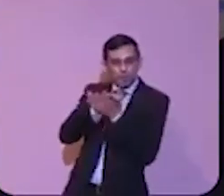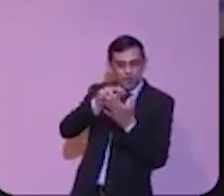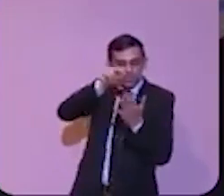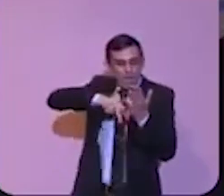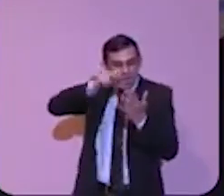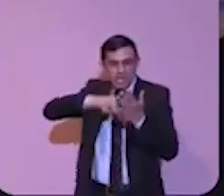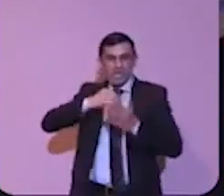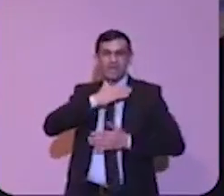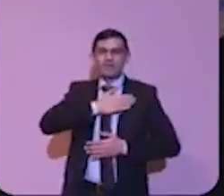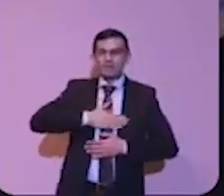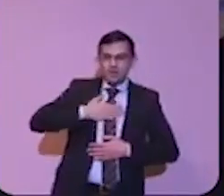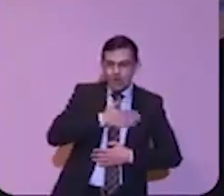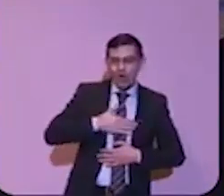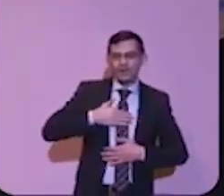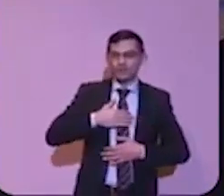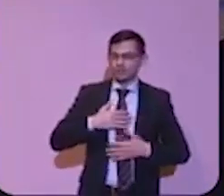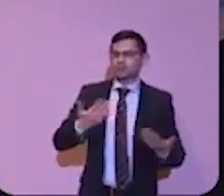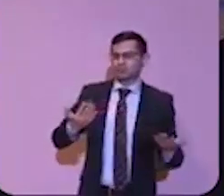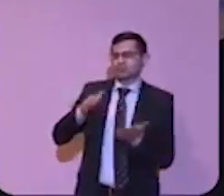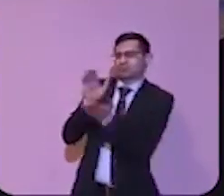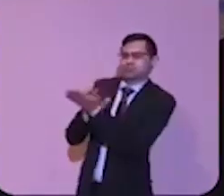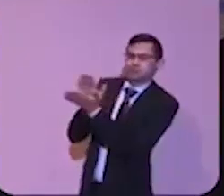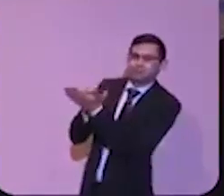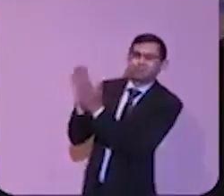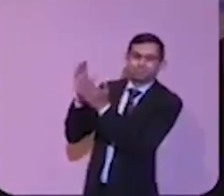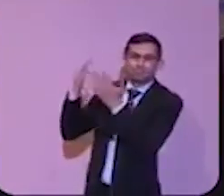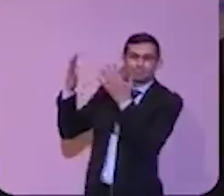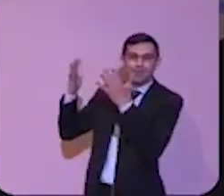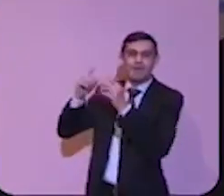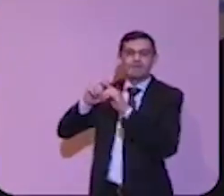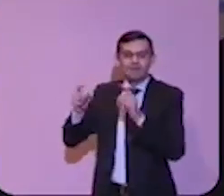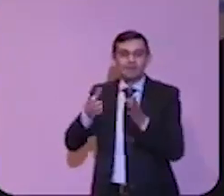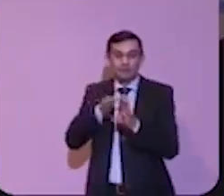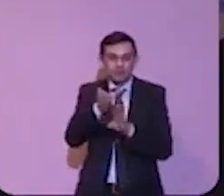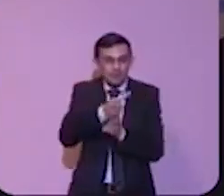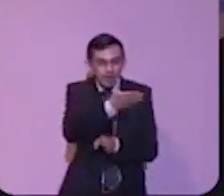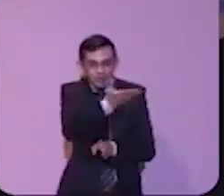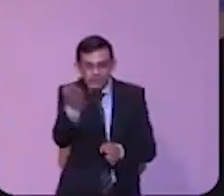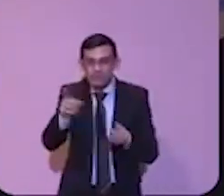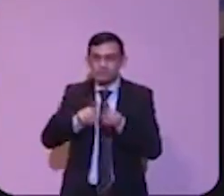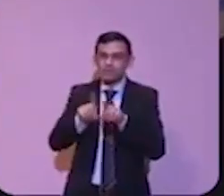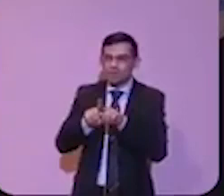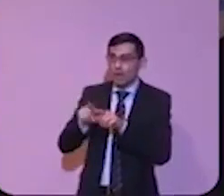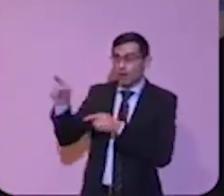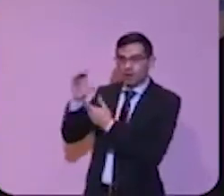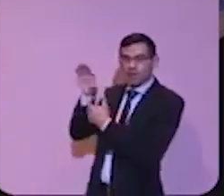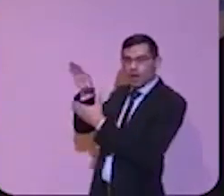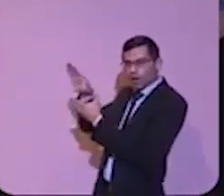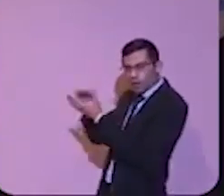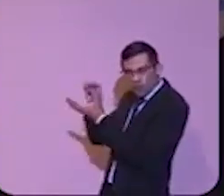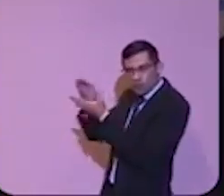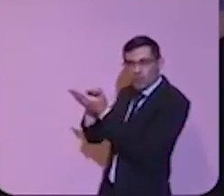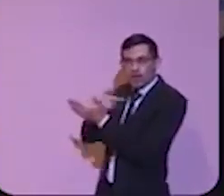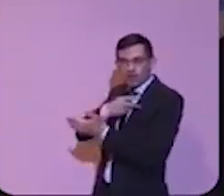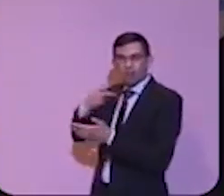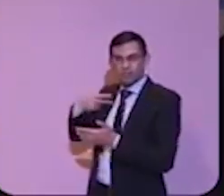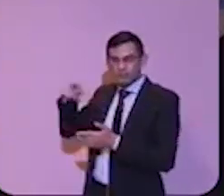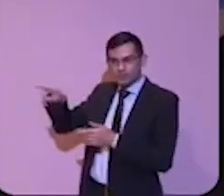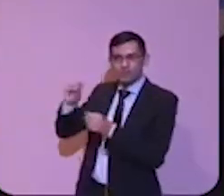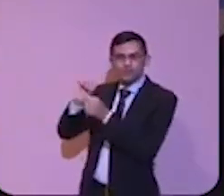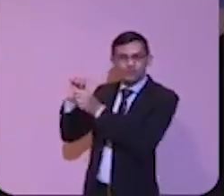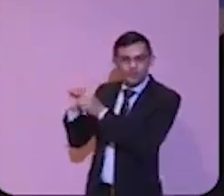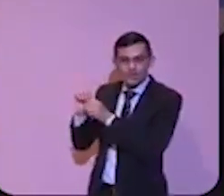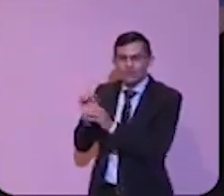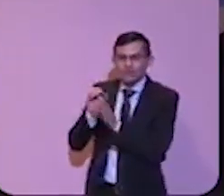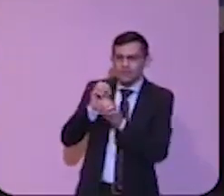que gostam e tudo mais. Show, show, show. Queria aconselhar vocês hoje a copiarem tudo que o pastor